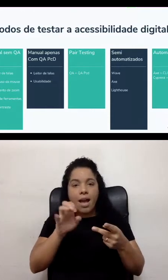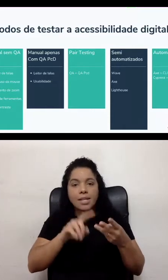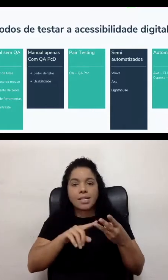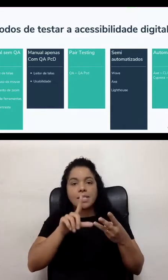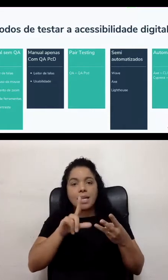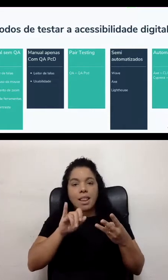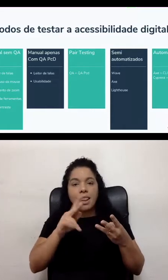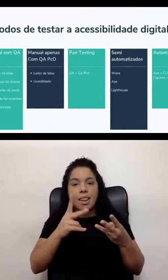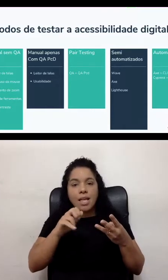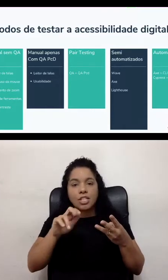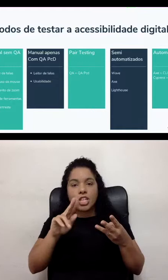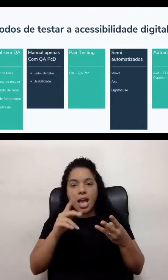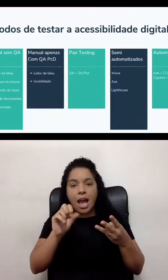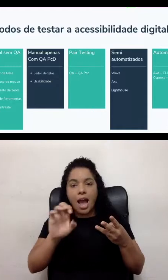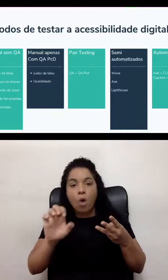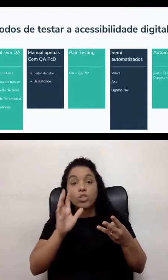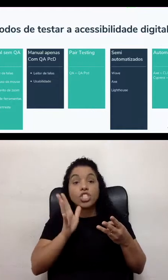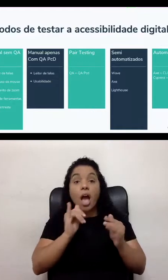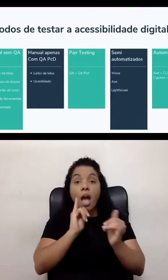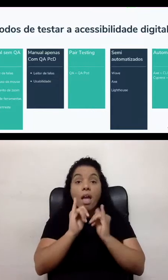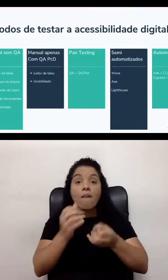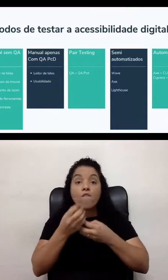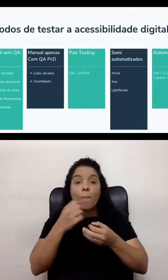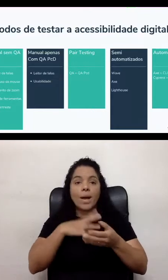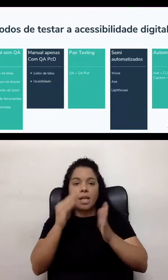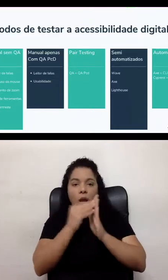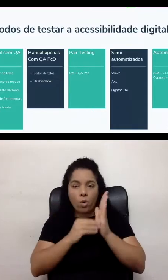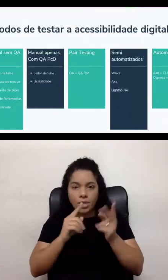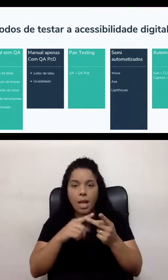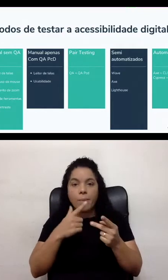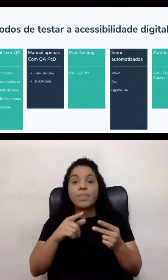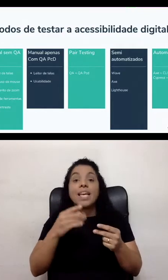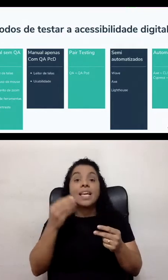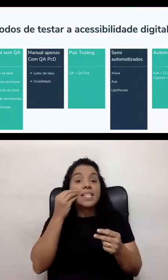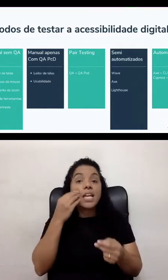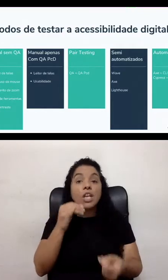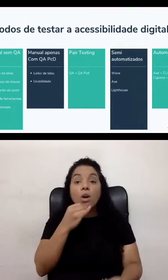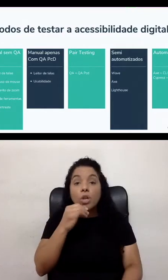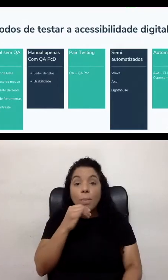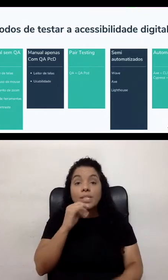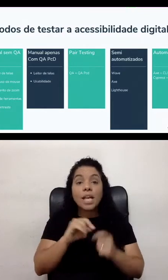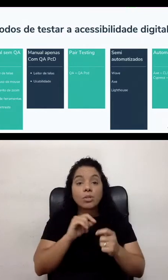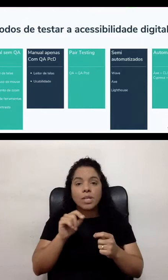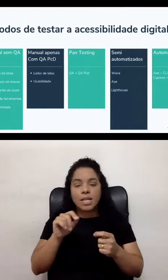te dá muita informação já direto na tela. E os testes automatizados,